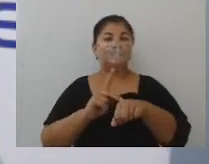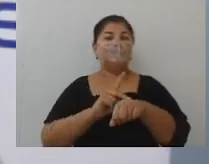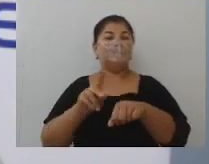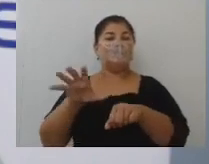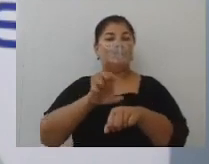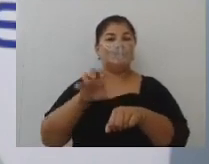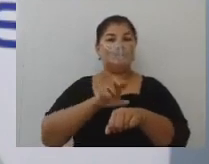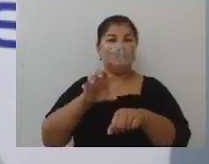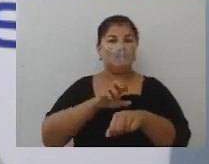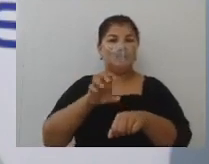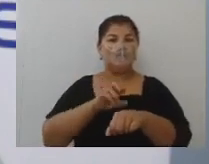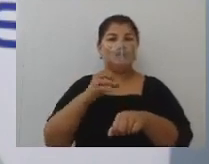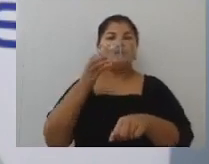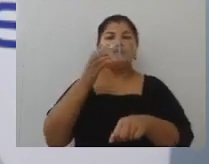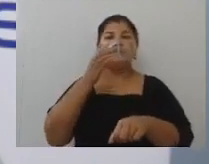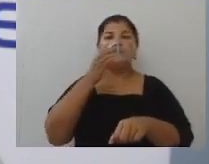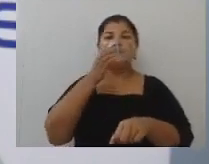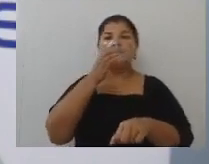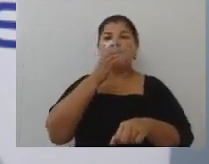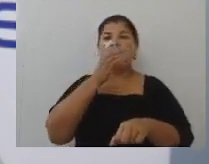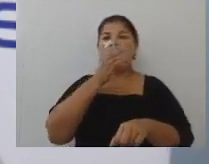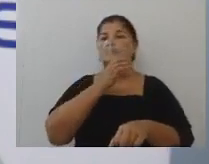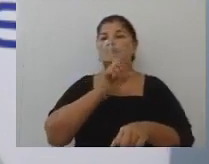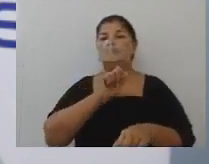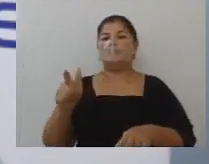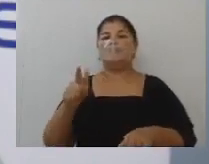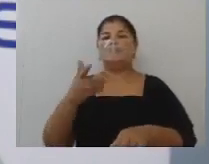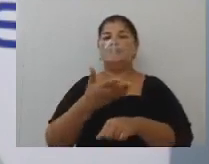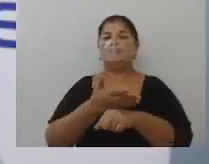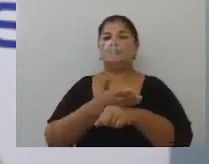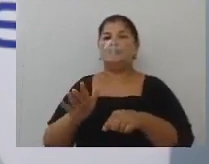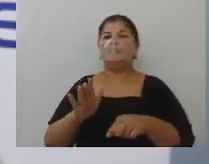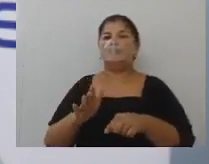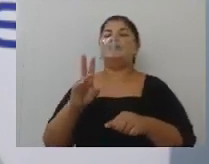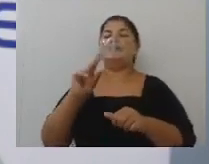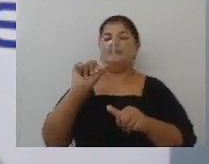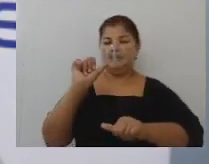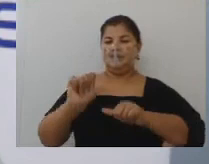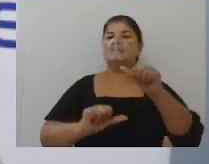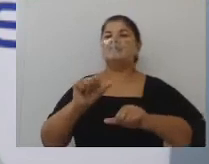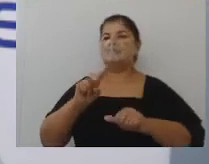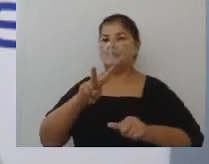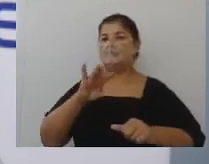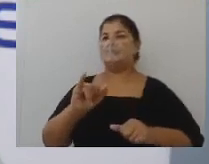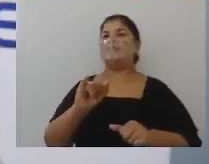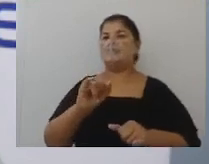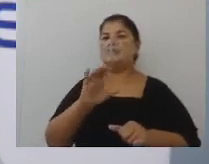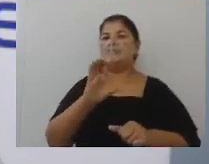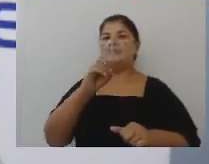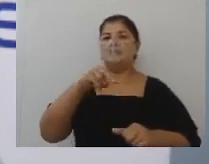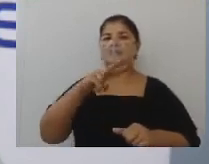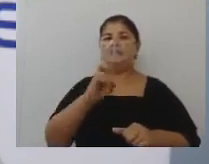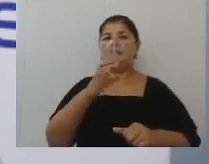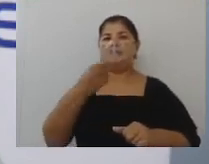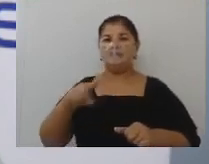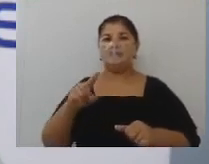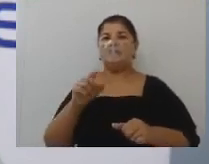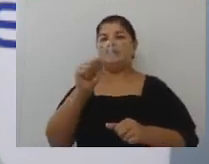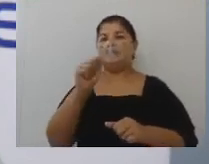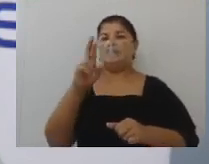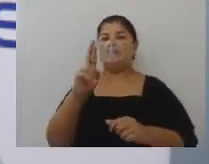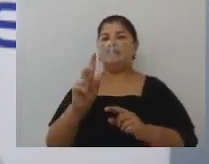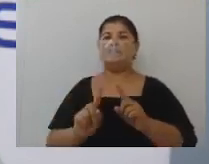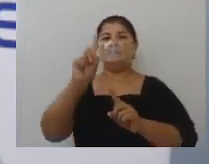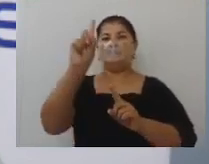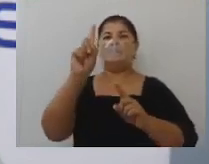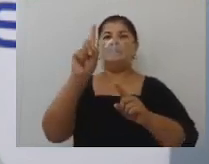mais, esquenta o ar que está em volta dele, mais do que o branco. Aí vai ter convecção aqui dentro. O ar que está perto do preto sobe, o ar que